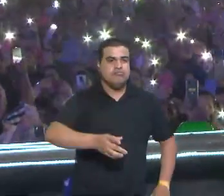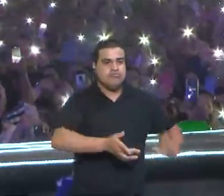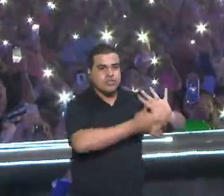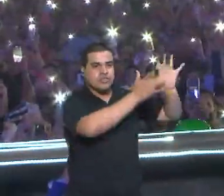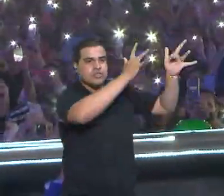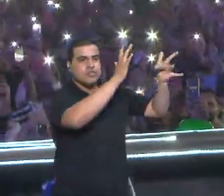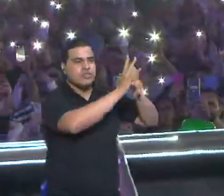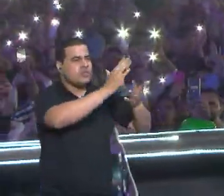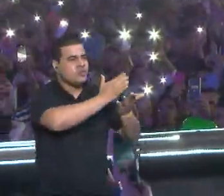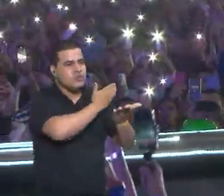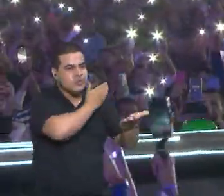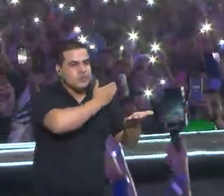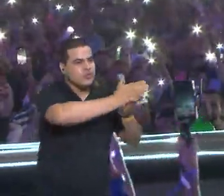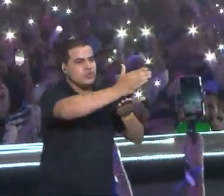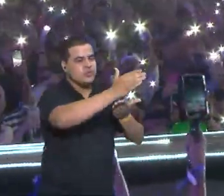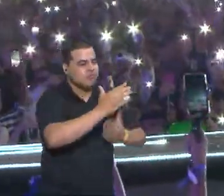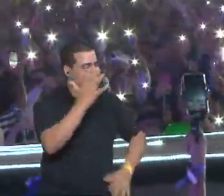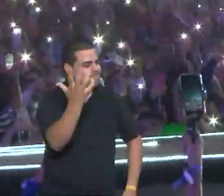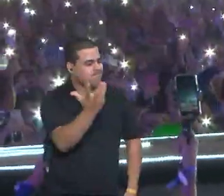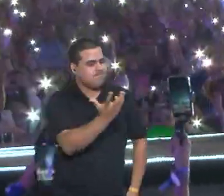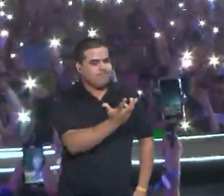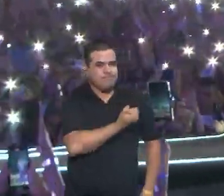ao coração